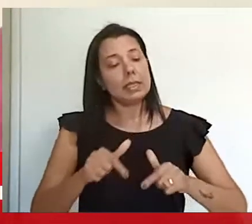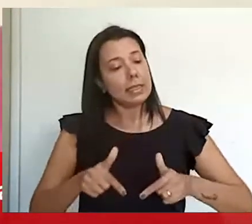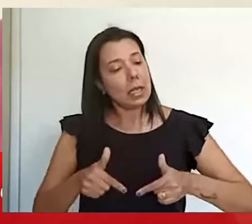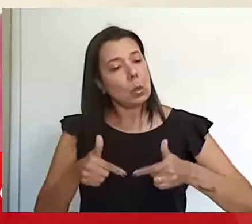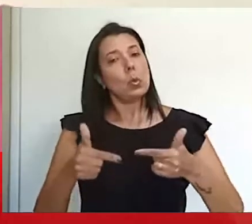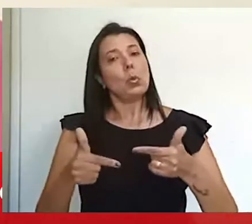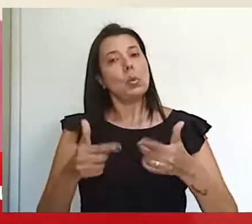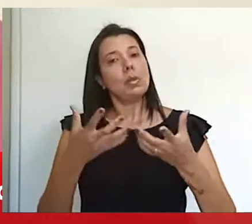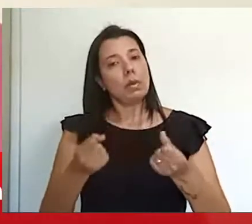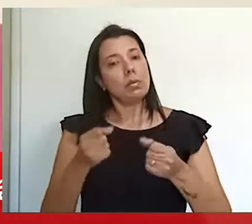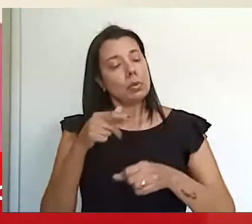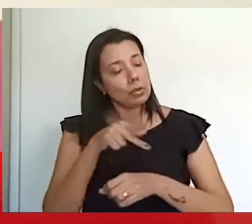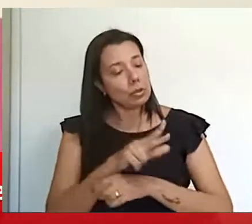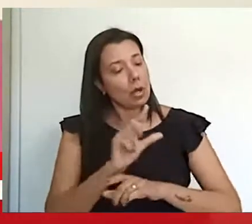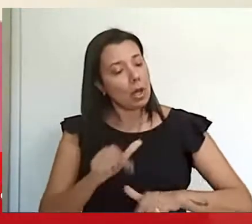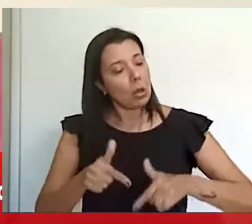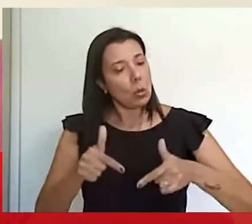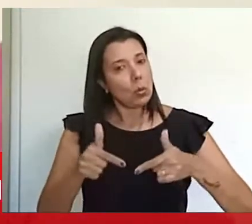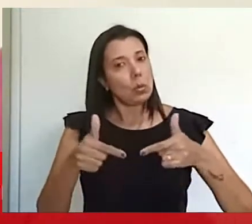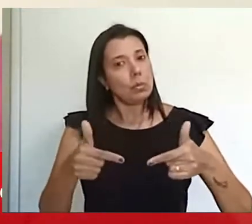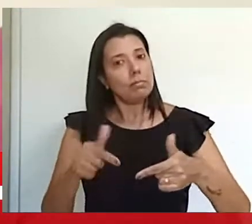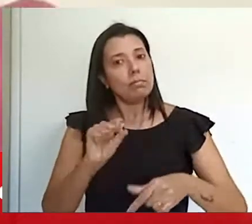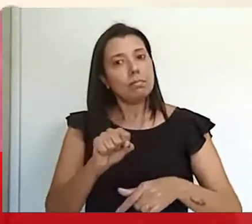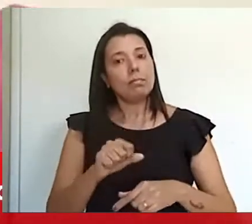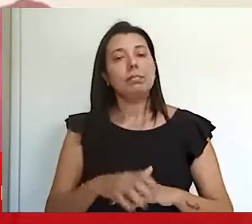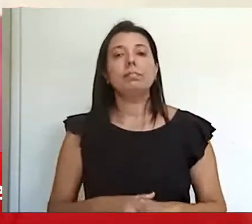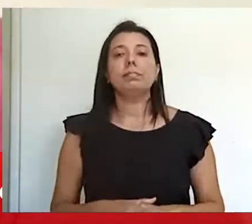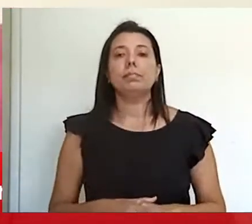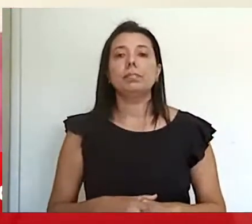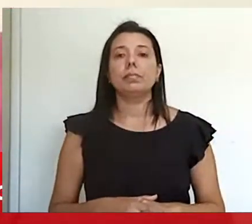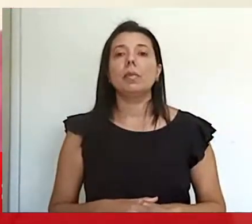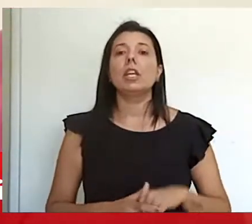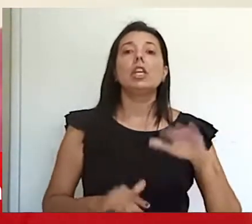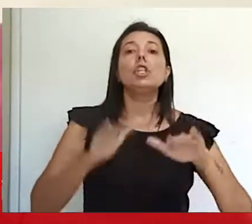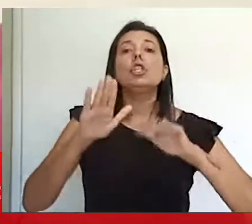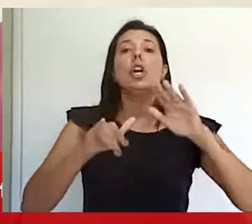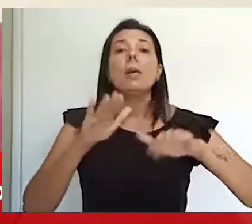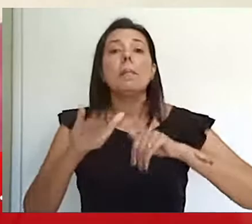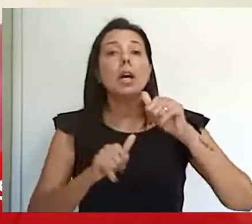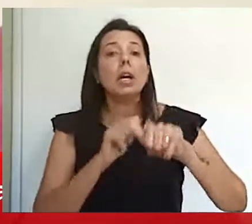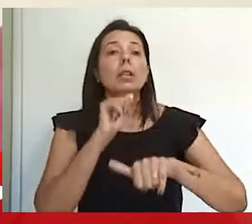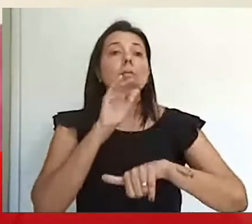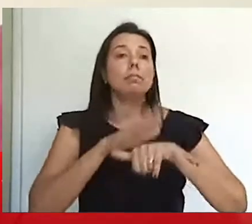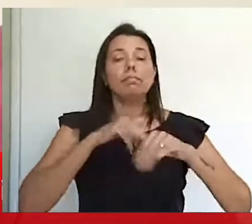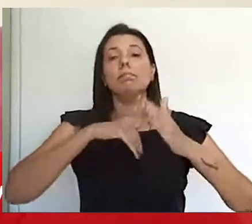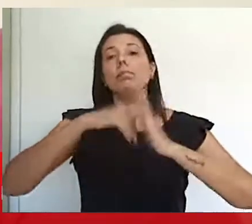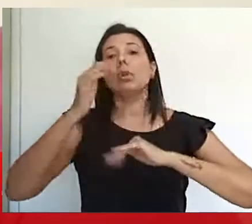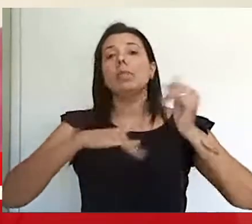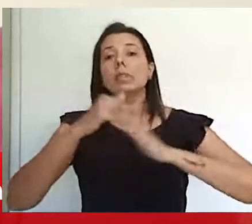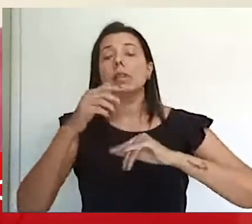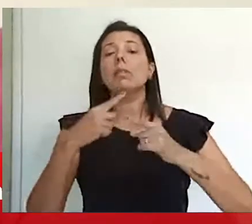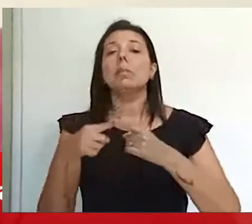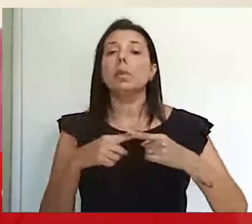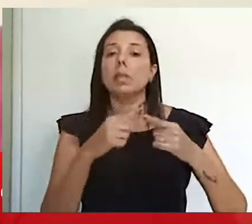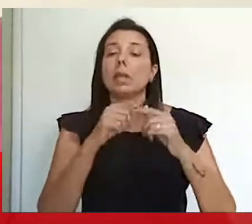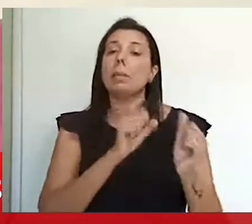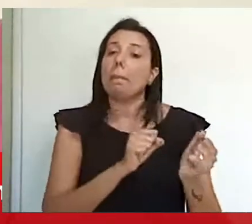continuar lutando e, claro, chamando a categoria quando necessária para que nós